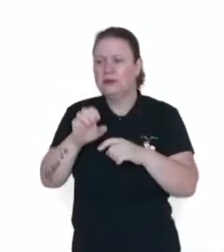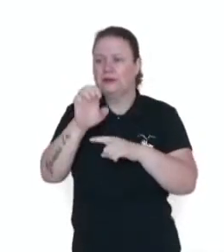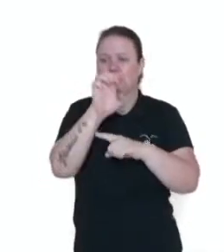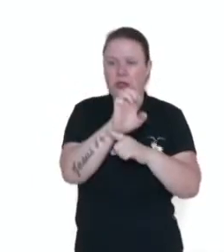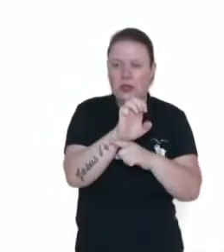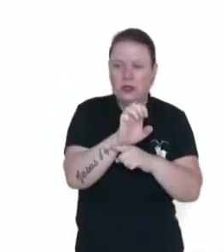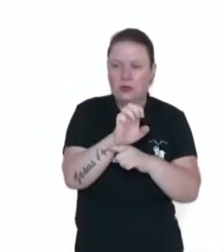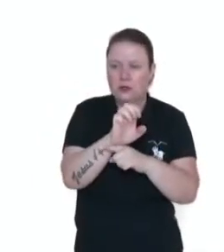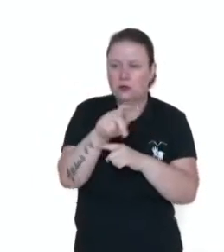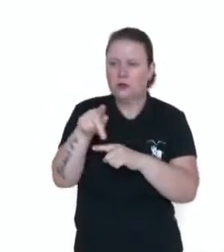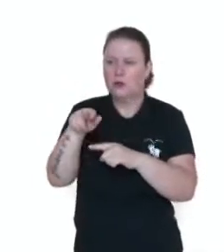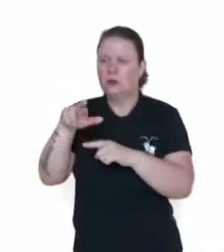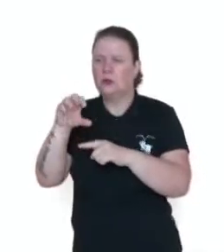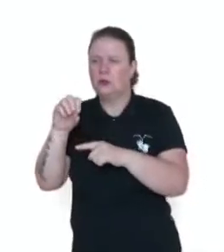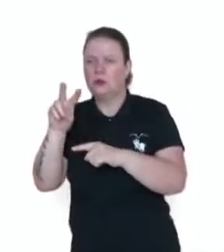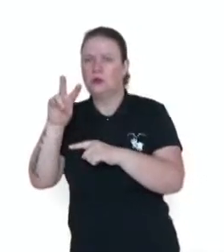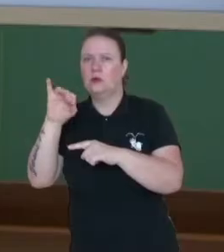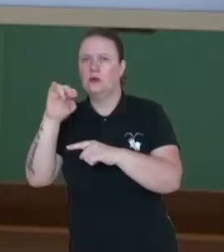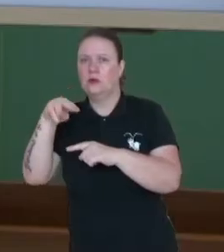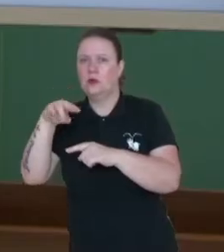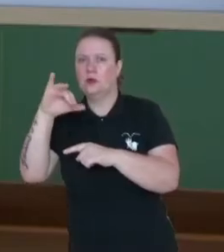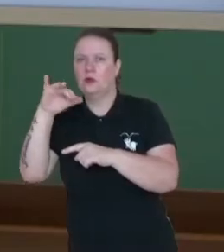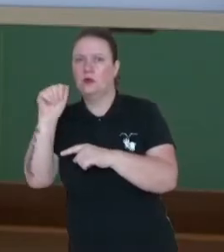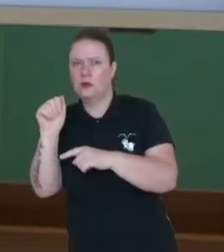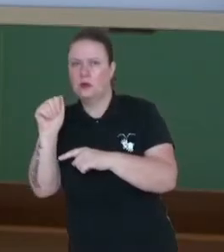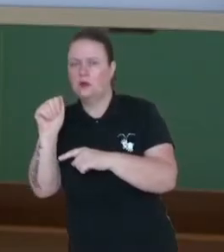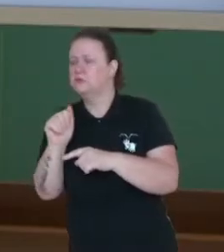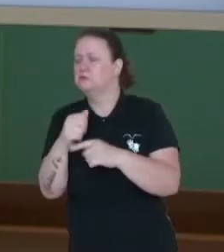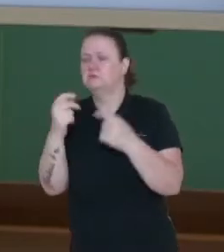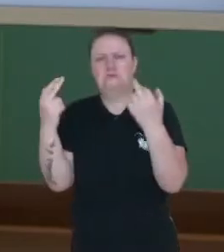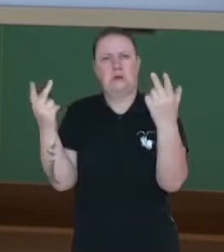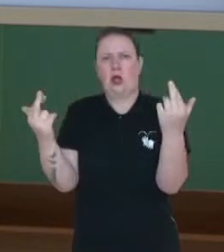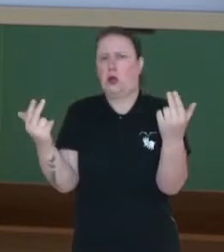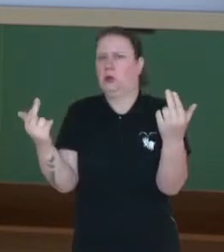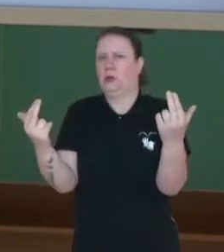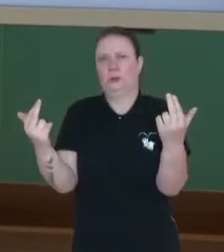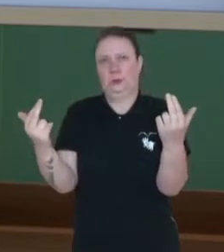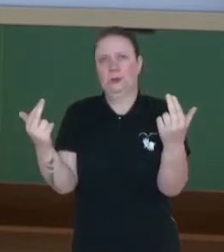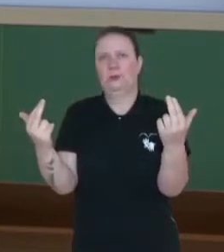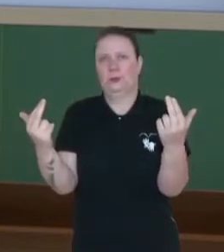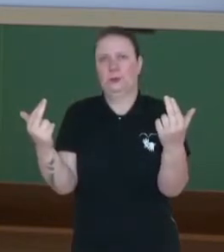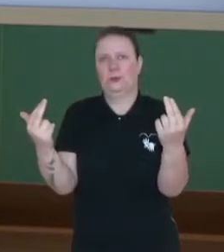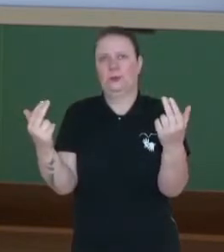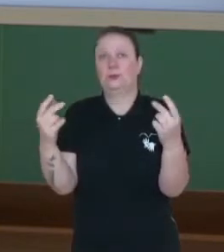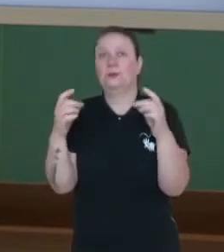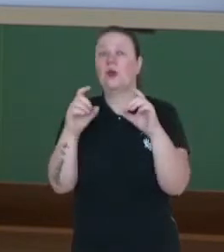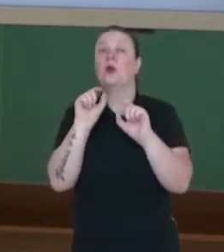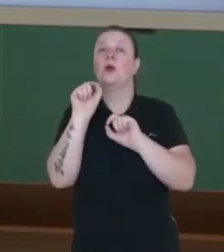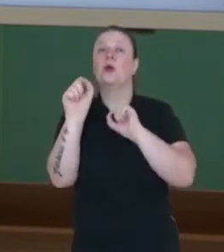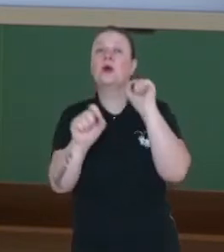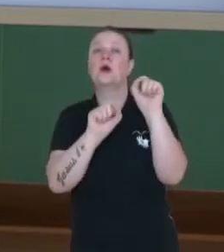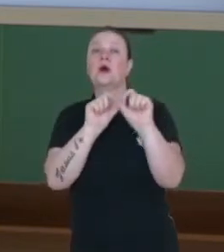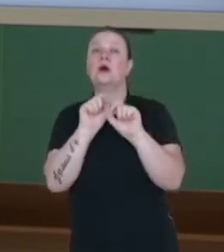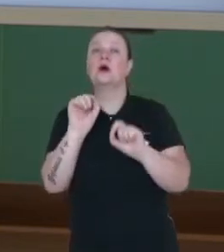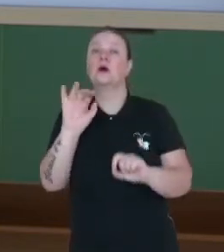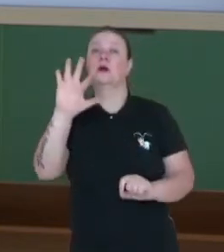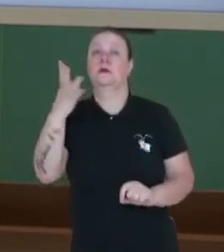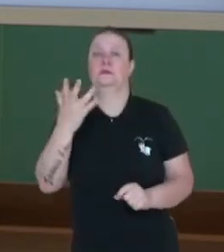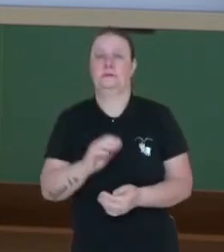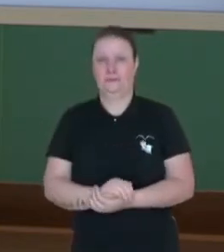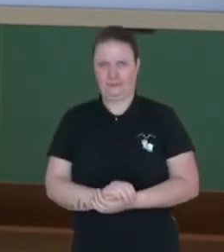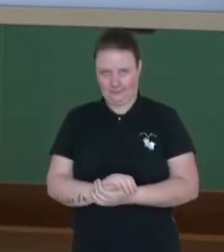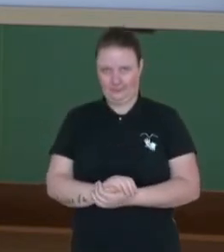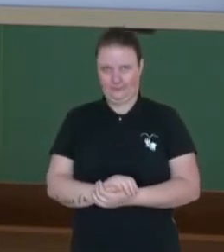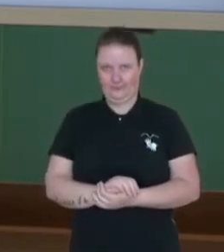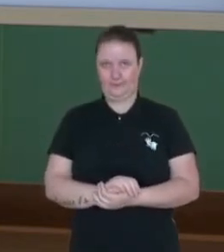Estado. Então, aqui, no ano de 1853, é então emancipado, né, a emancipação política do